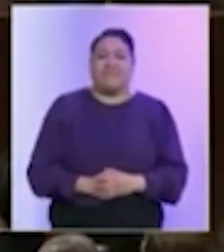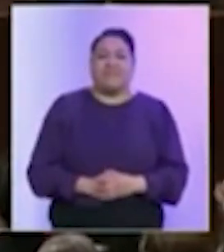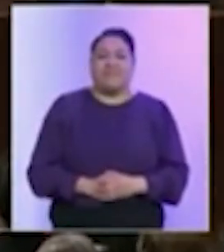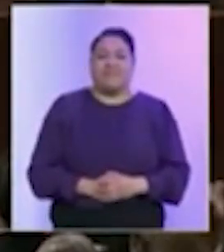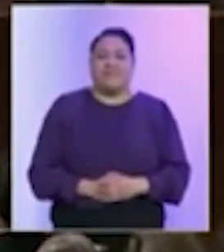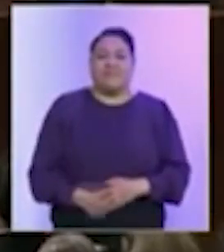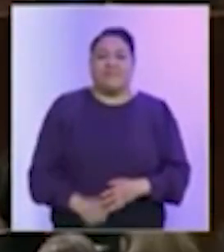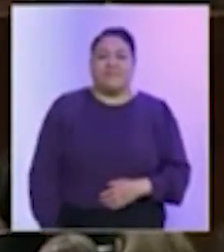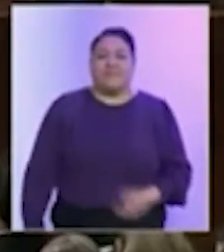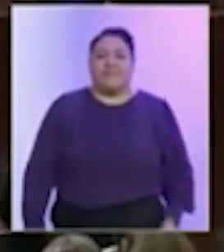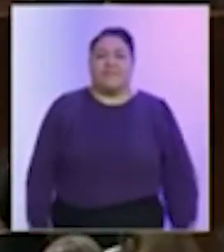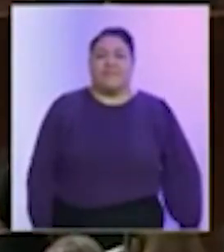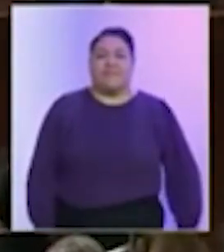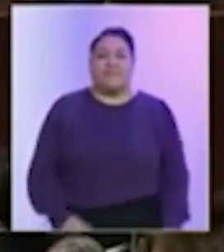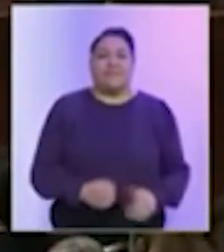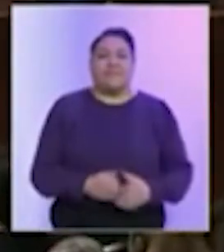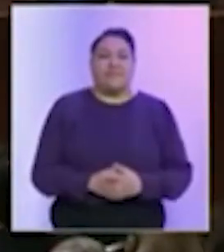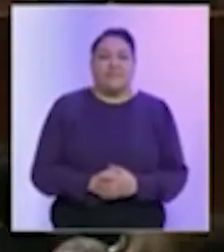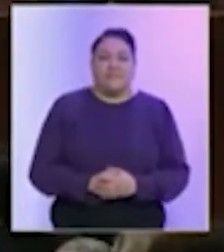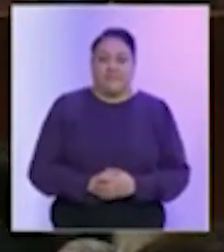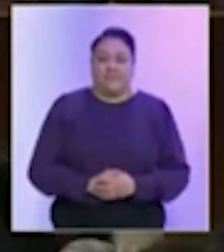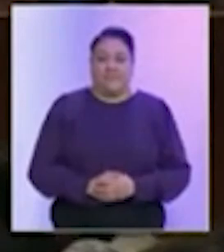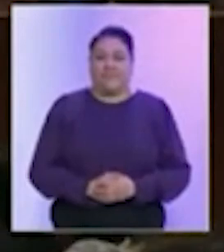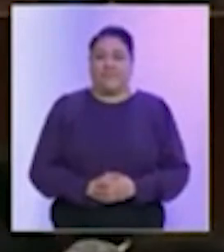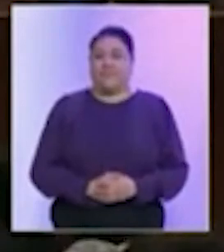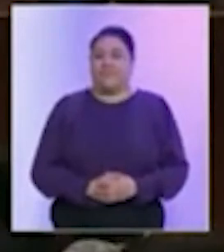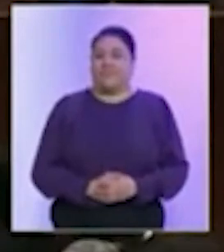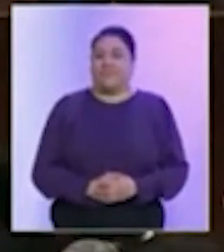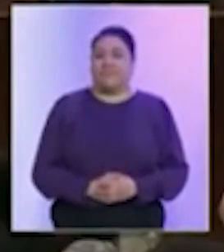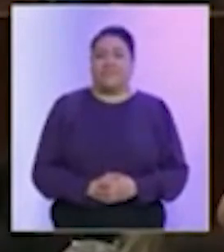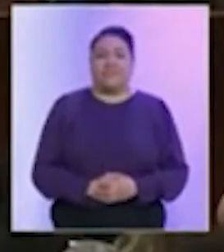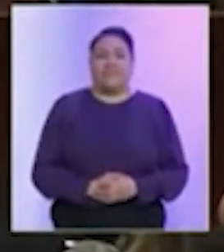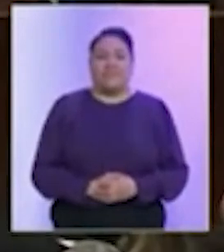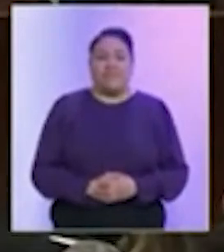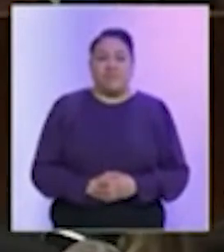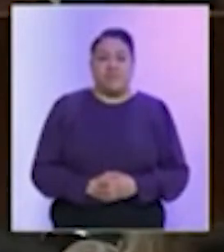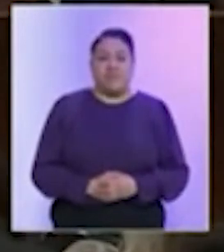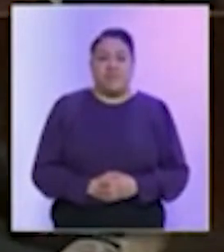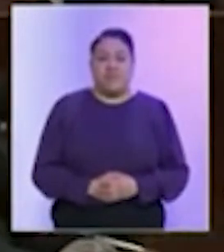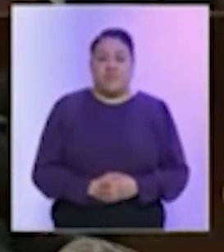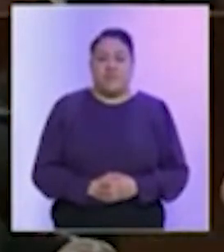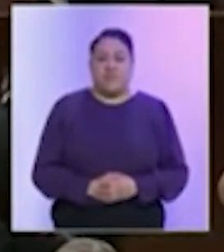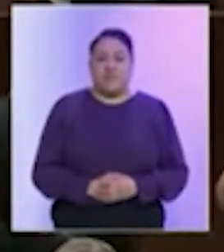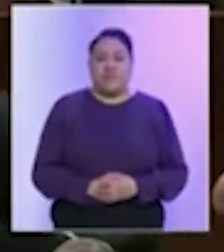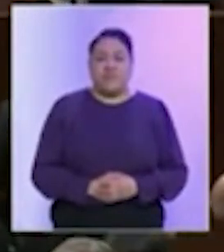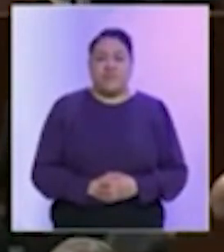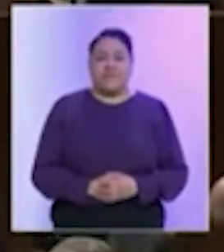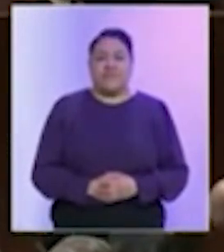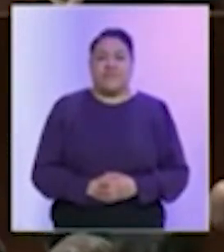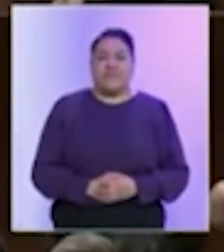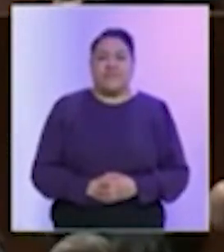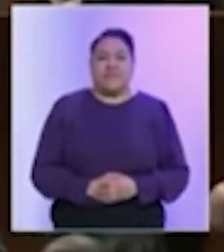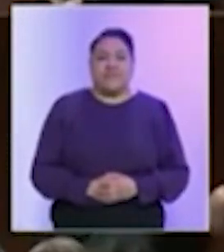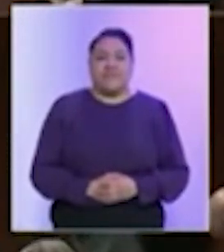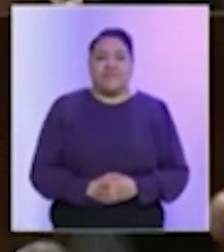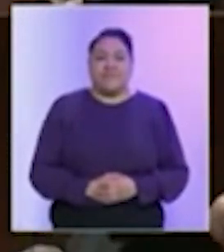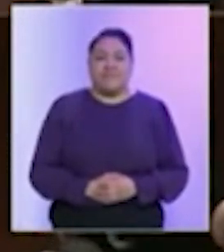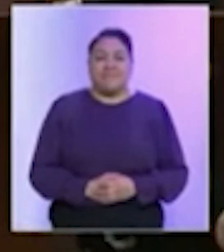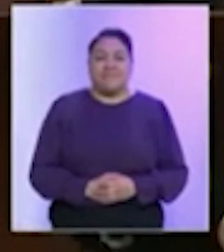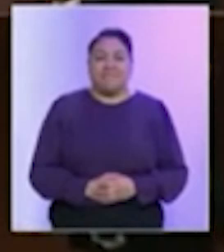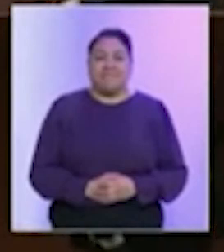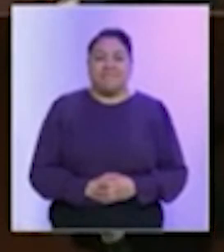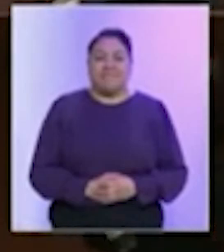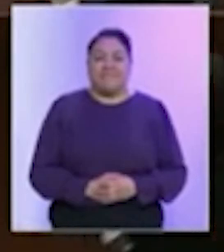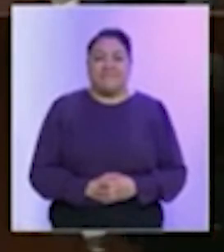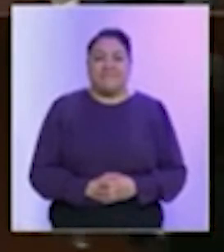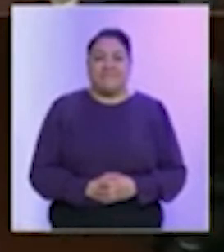obrador que em 2018 se tornou o primeiro presidente de Esquerda do México shean vai governar até 2030 a segunda maior